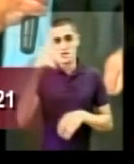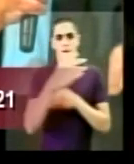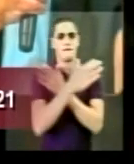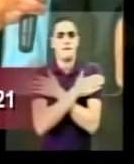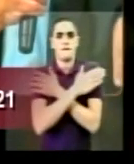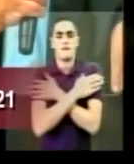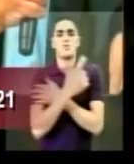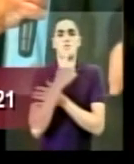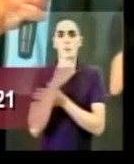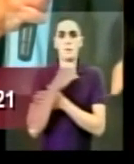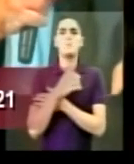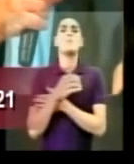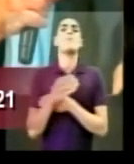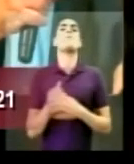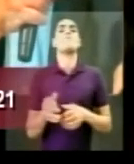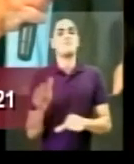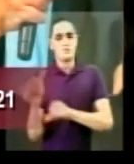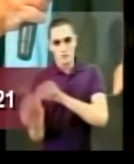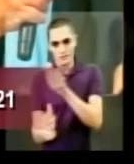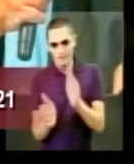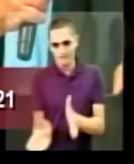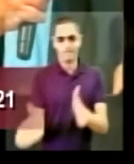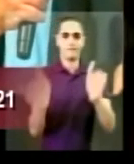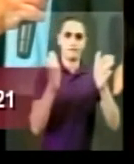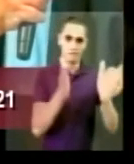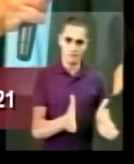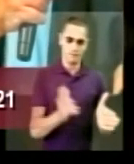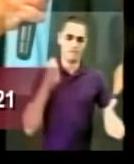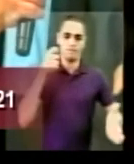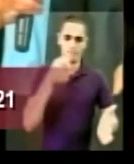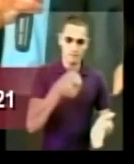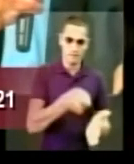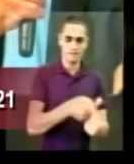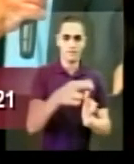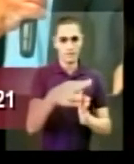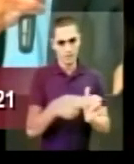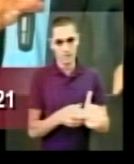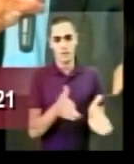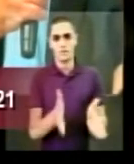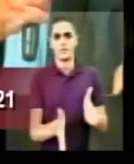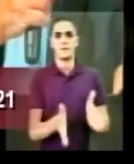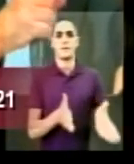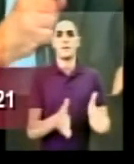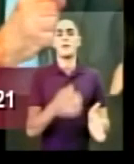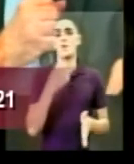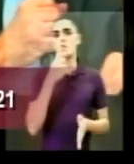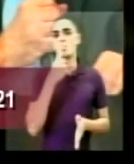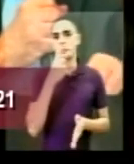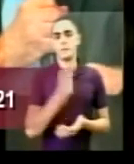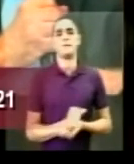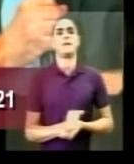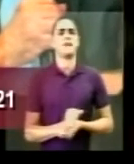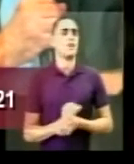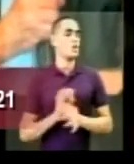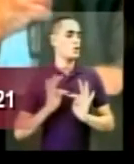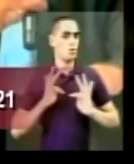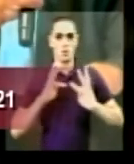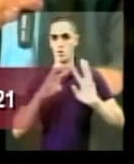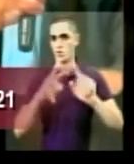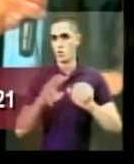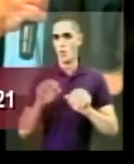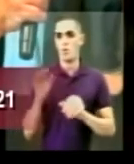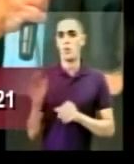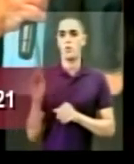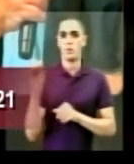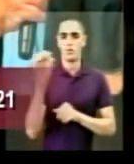ela entra para a fase vermelha. Todas as regiões do estado de